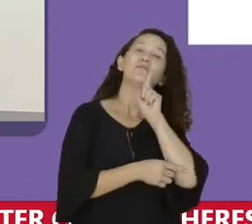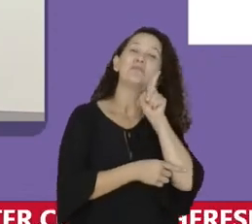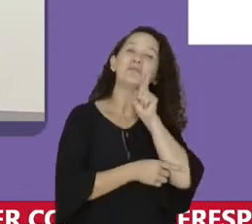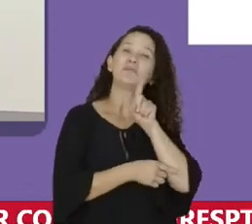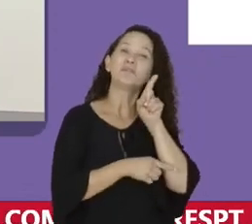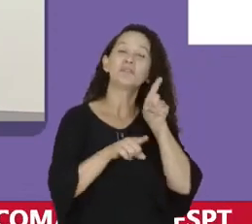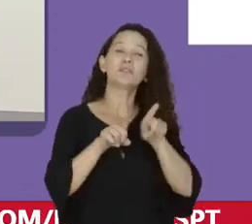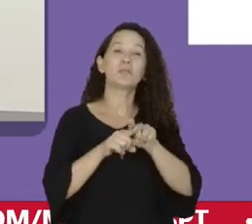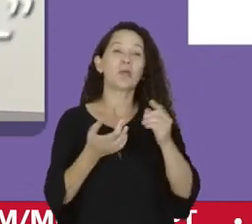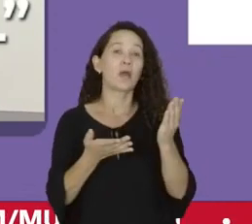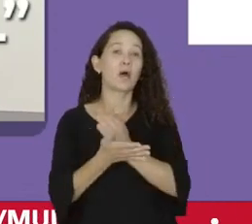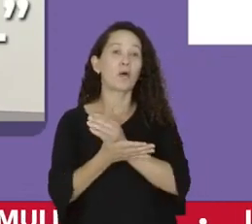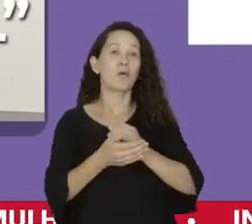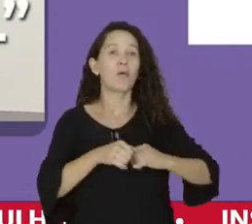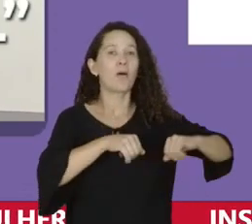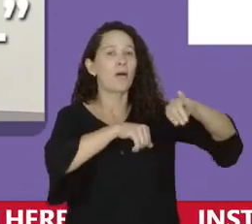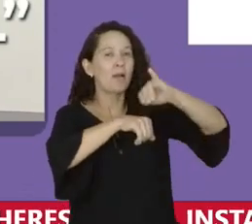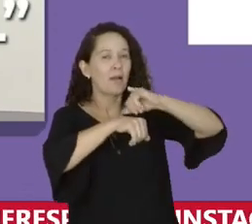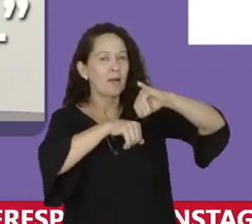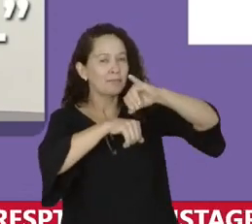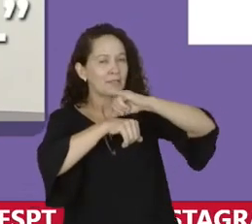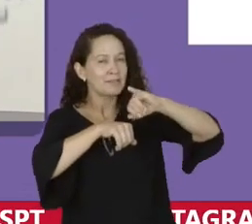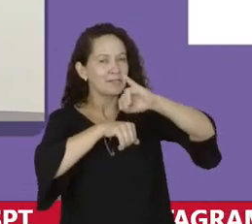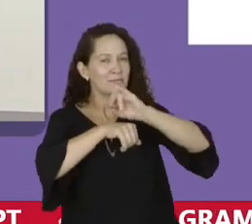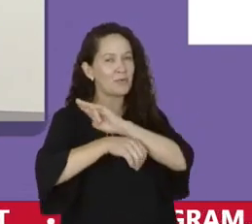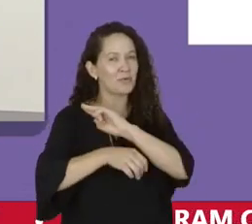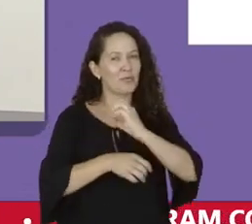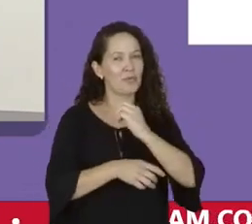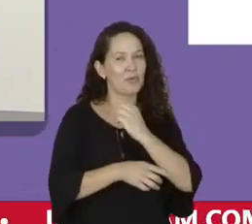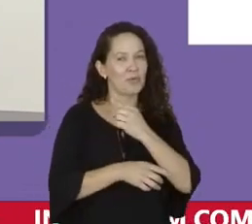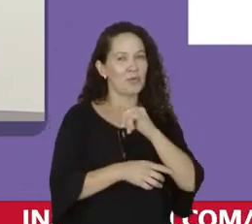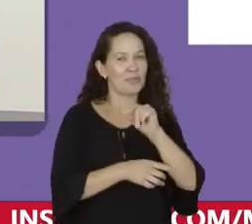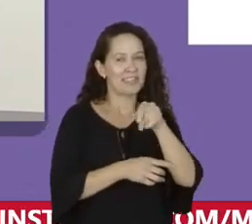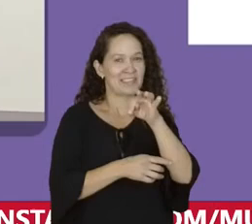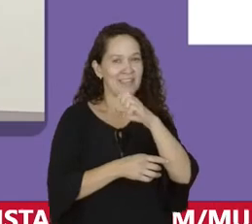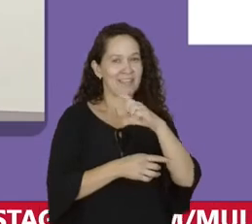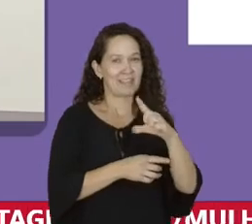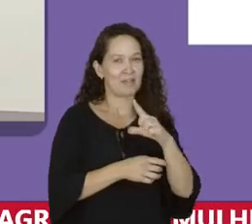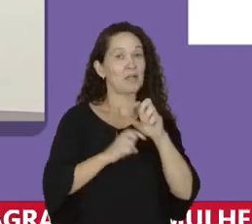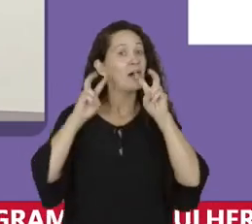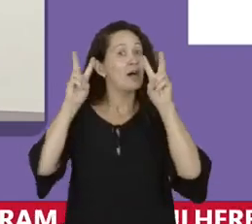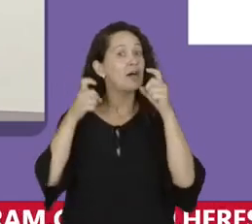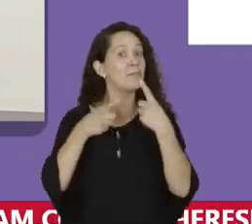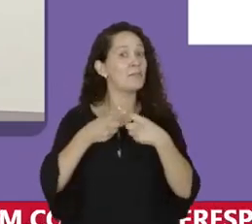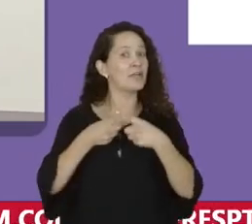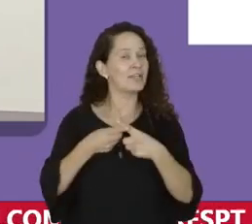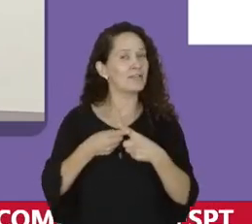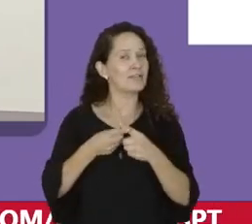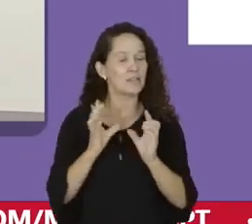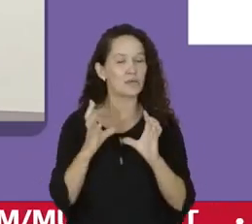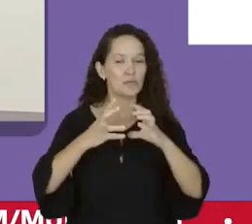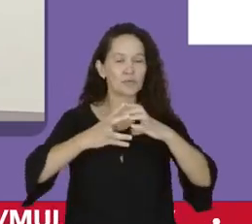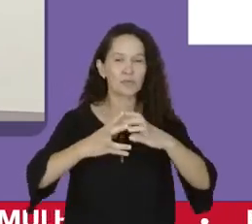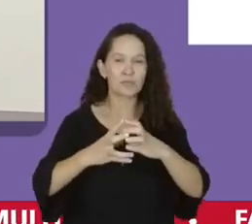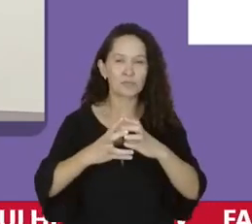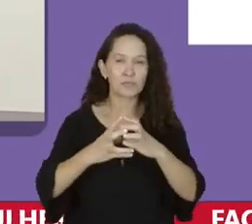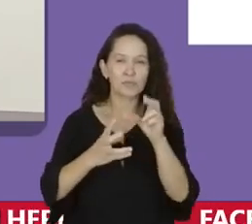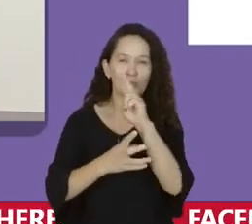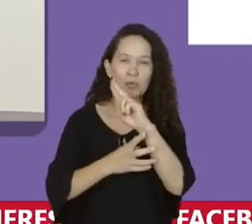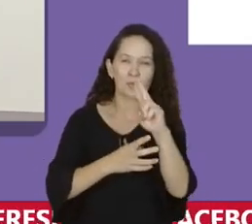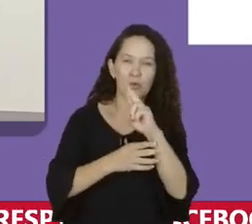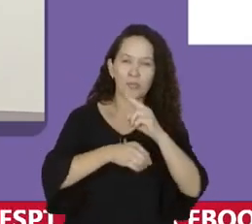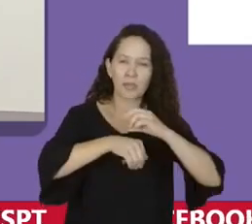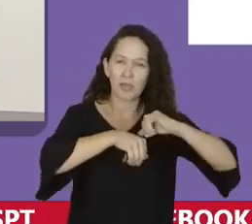e do chamado capitalismo ocidental. Eu estou aqui colocando entre aspas, porque essa é uma categoria, o